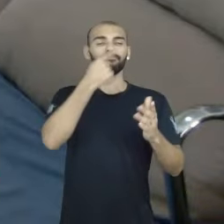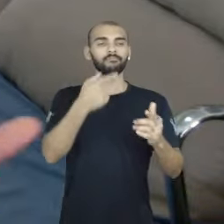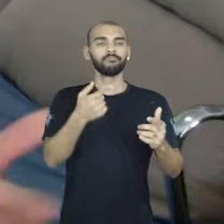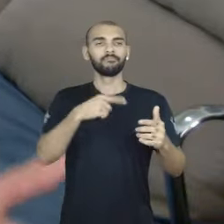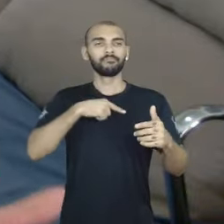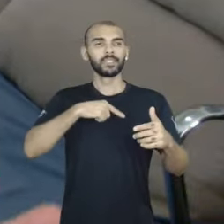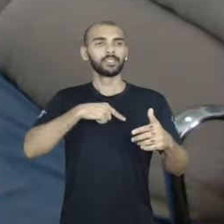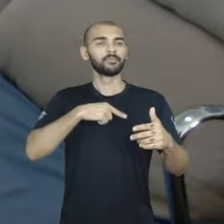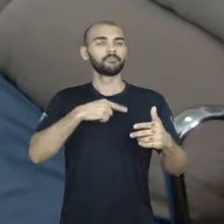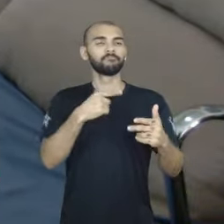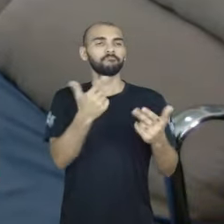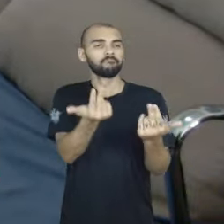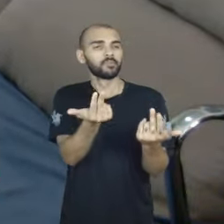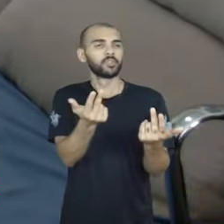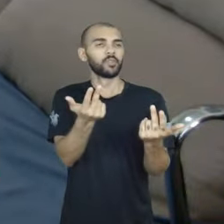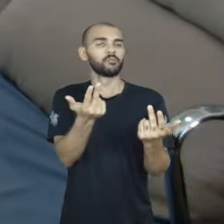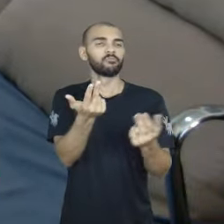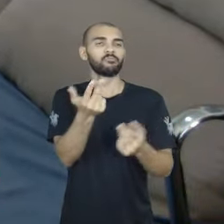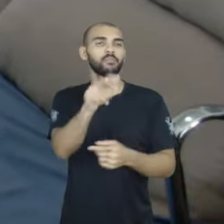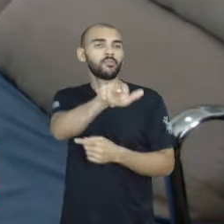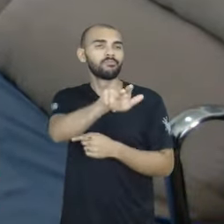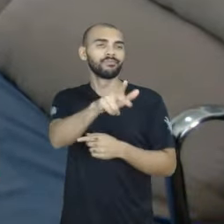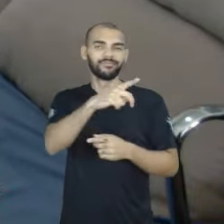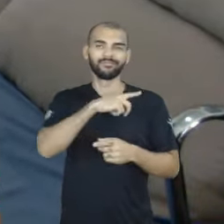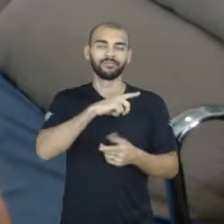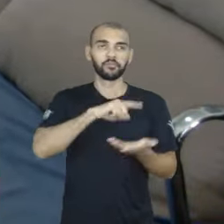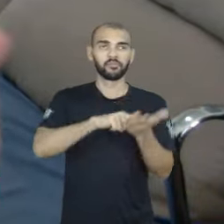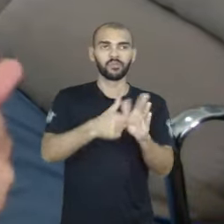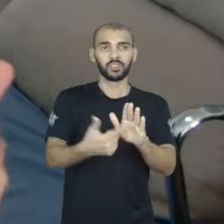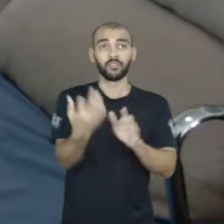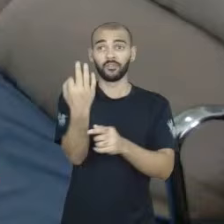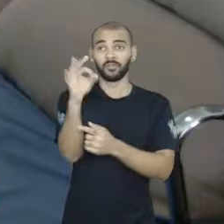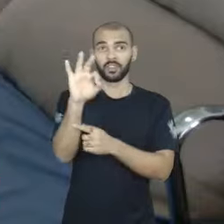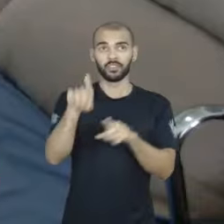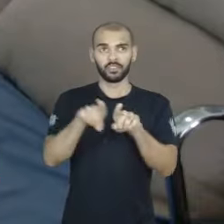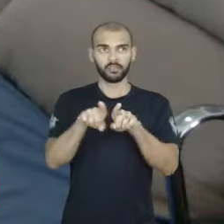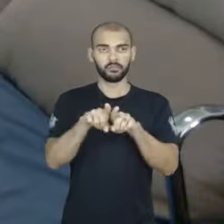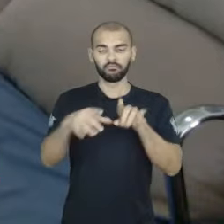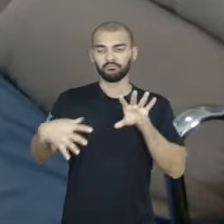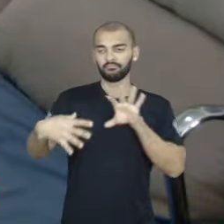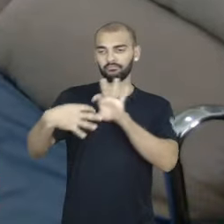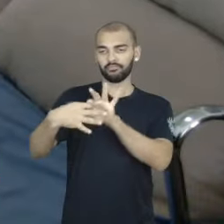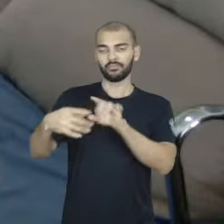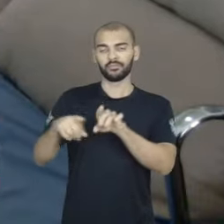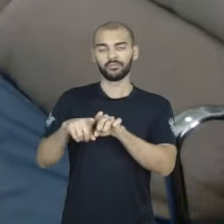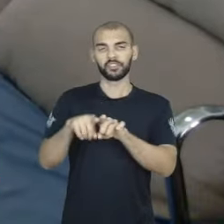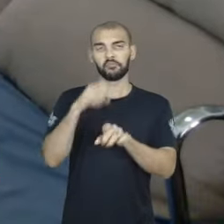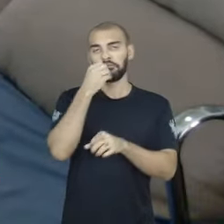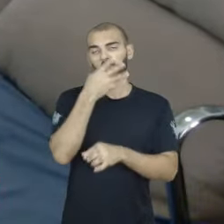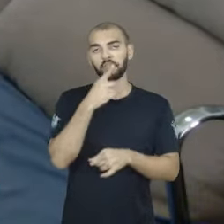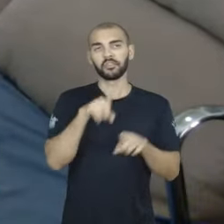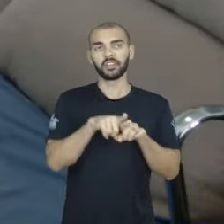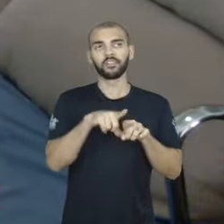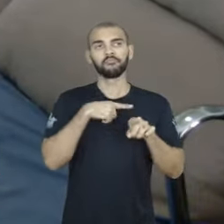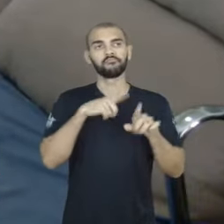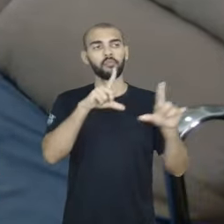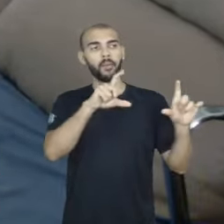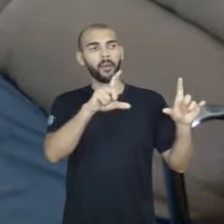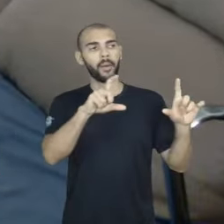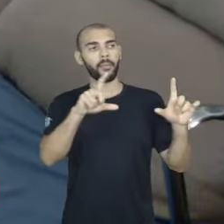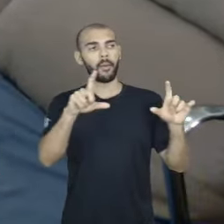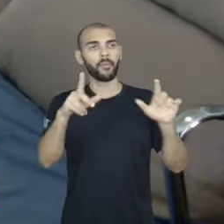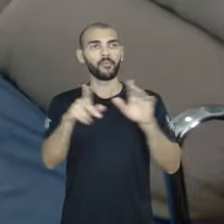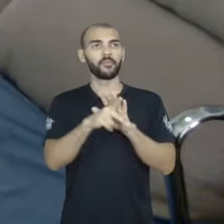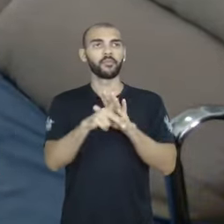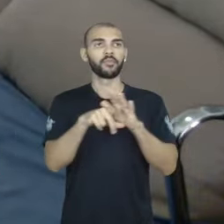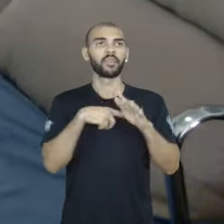também um reencontro entre Brasil e França, né? Segundo o jornal, tendo como pano de fundo imagens espetaculares da floresta primária